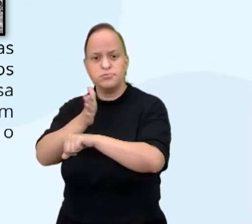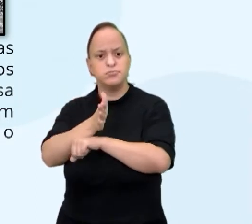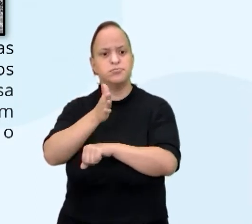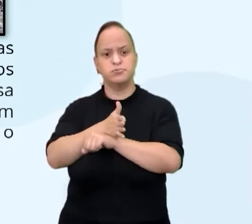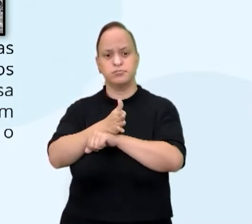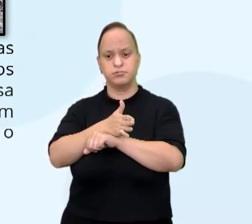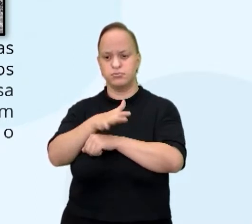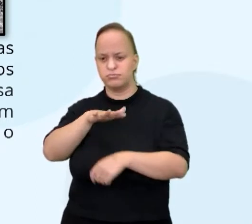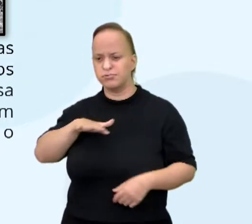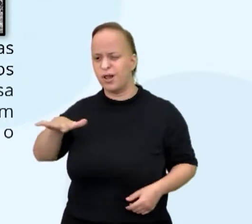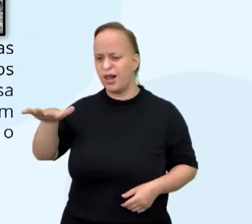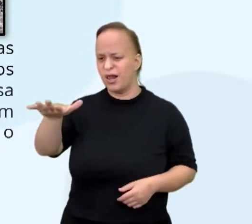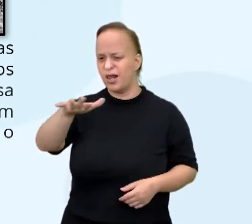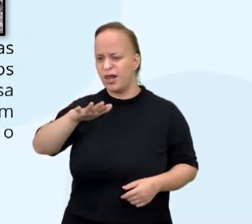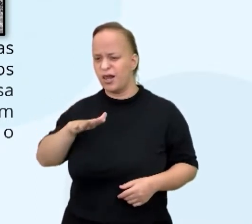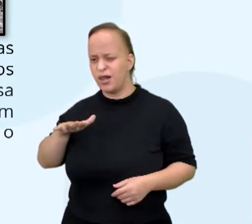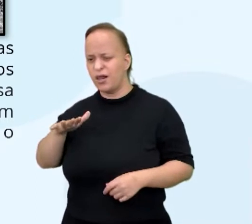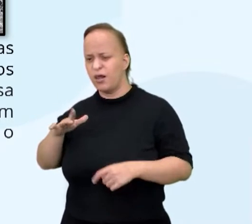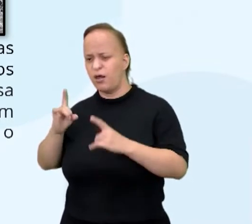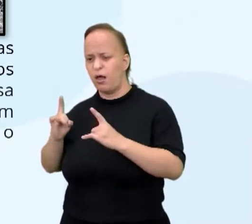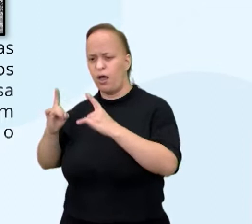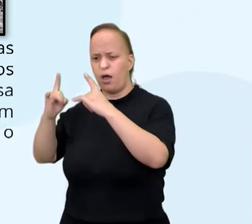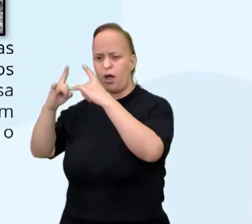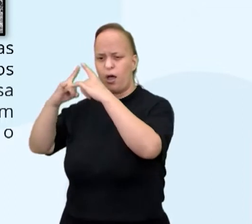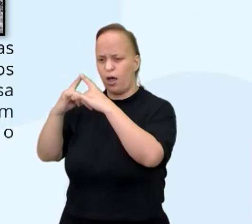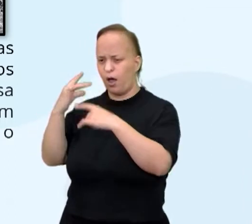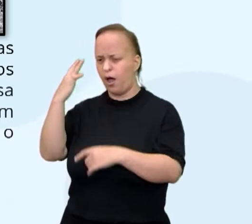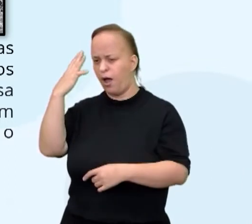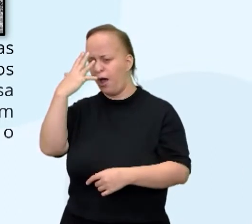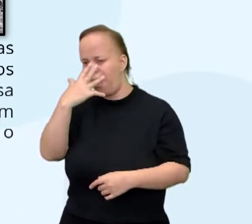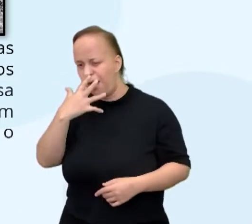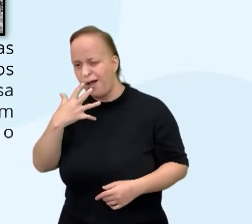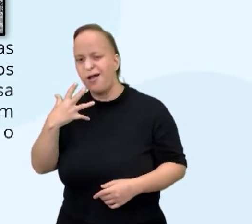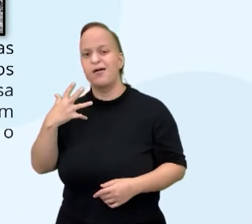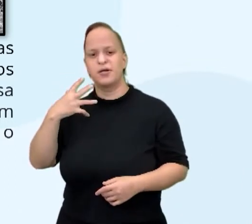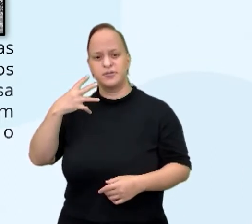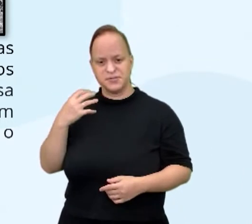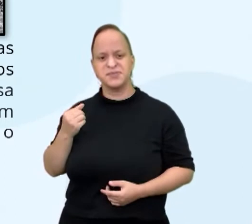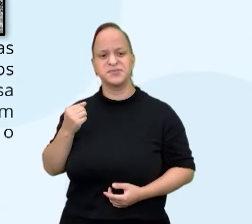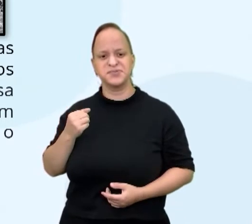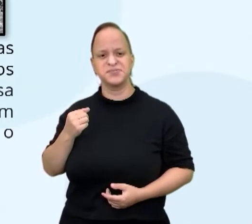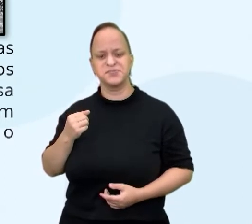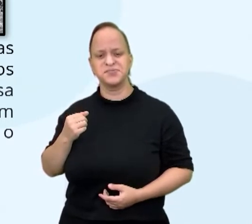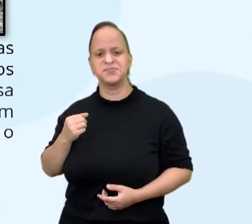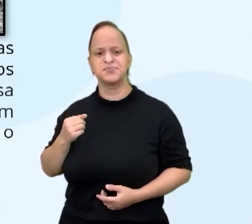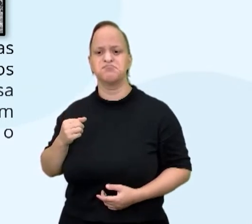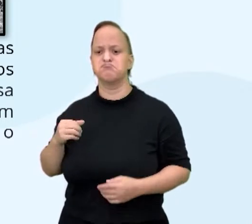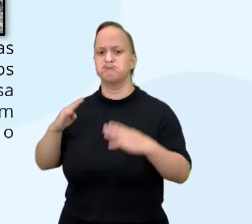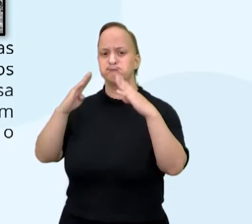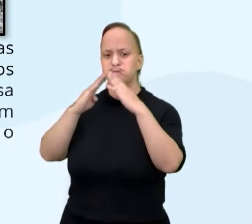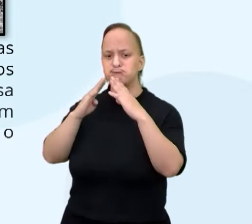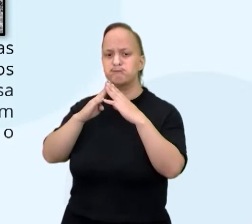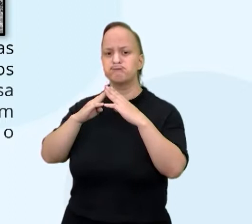o Palácio das Belas Artes e o Palácio das Artes Liberais. Casas chinesas, templos